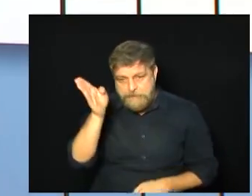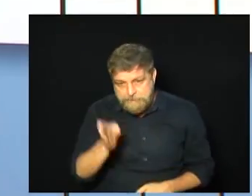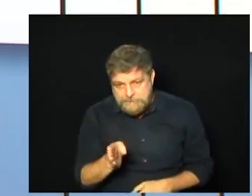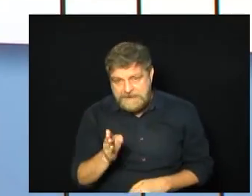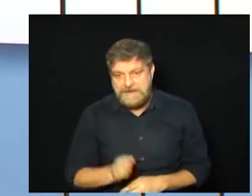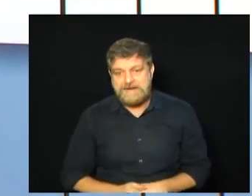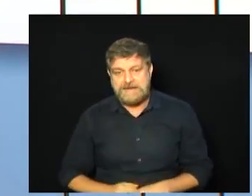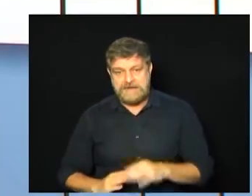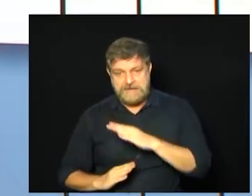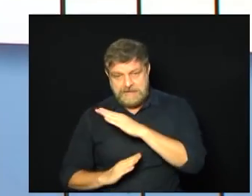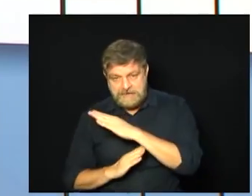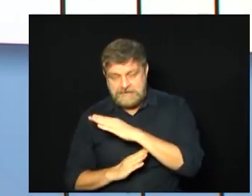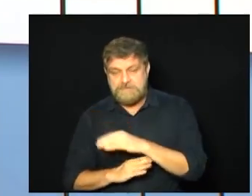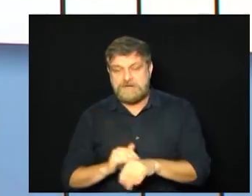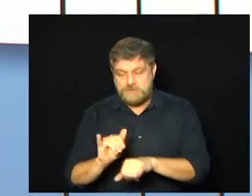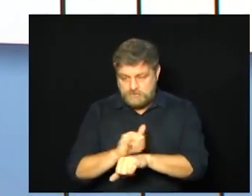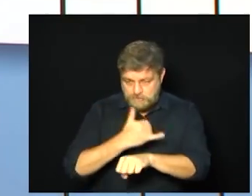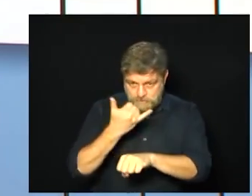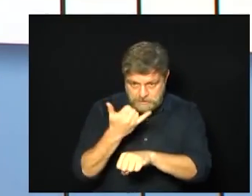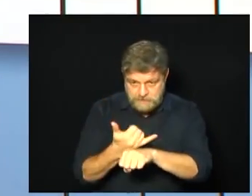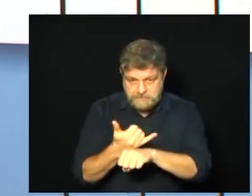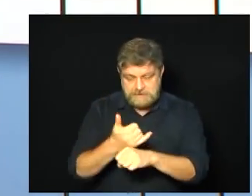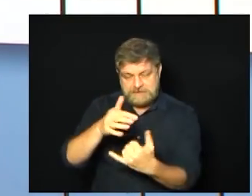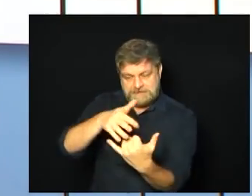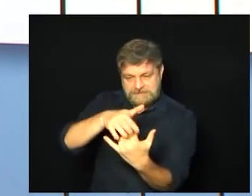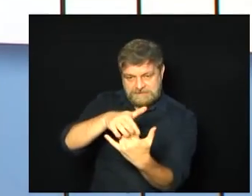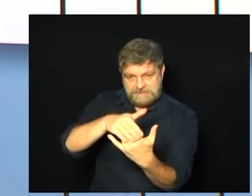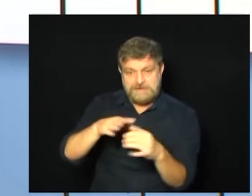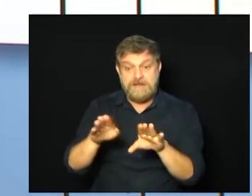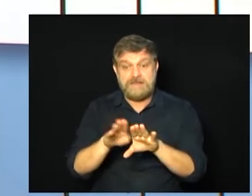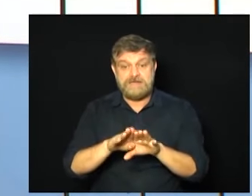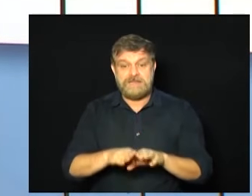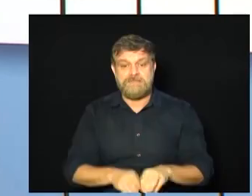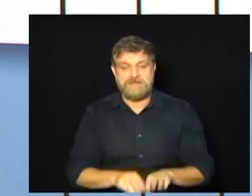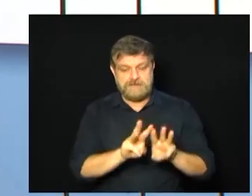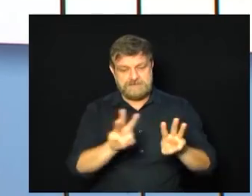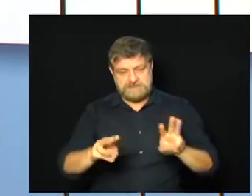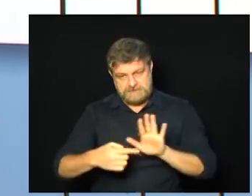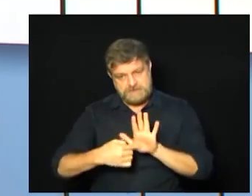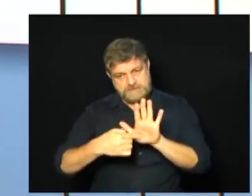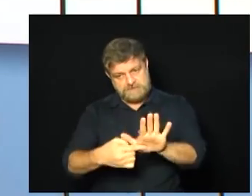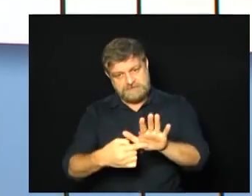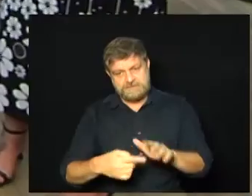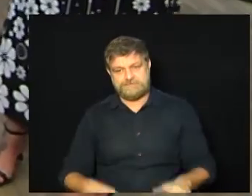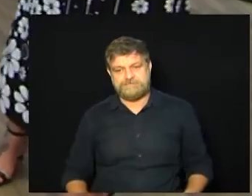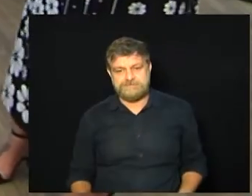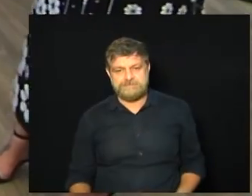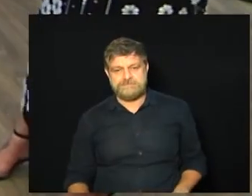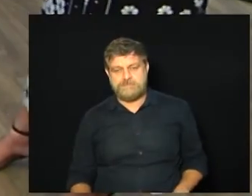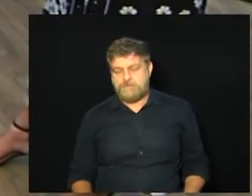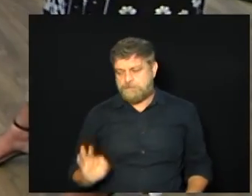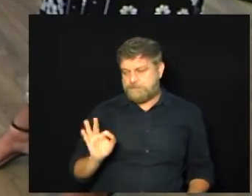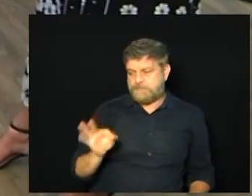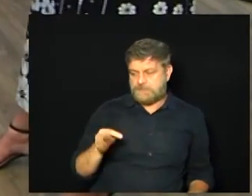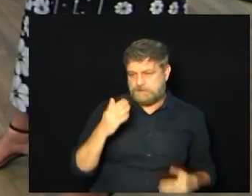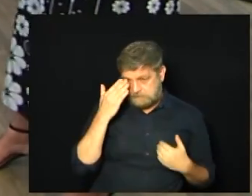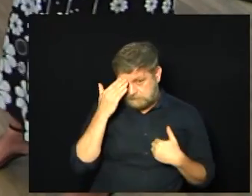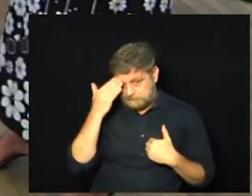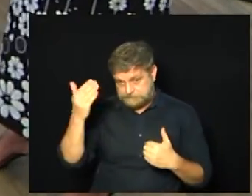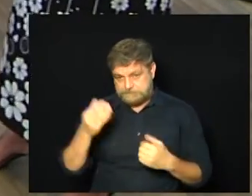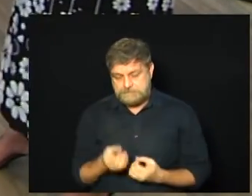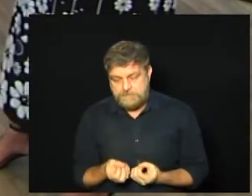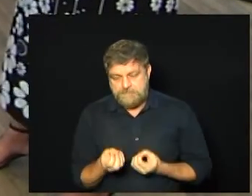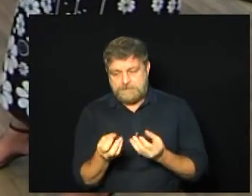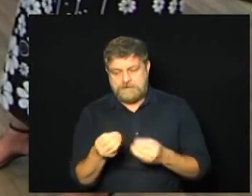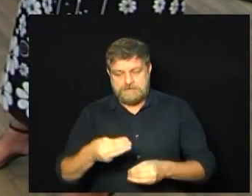facebook.com/Câmara Campinas, no YouTube da TV Câmara Campinas e ainda no site que a gente acabou de falar o endereço. Tá certo, Mirna Abreu, muito obrigado pelas